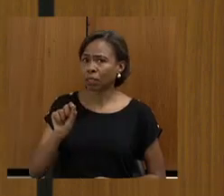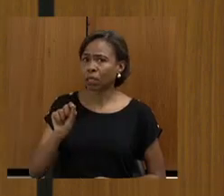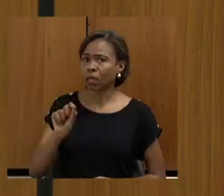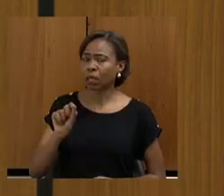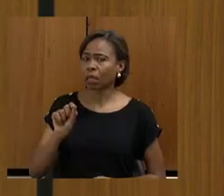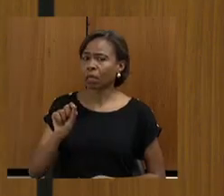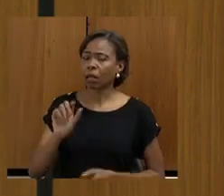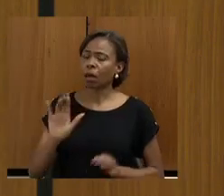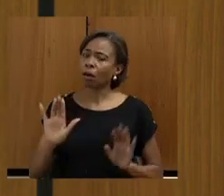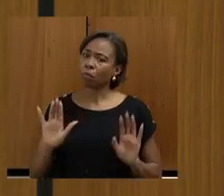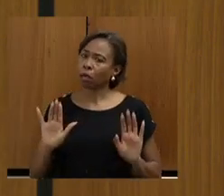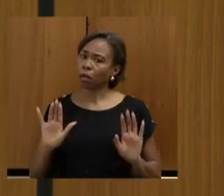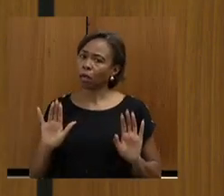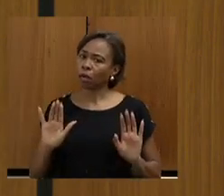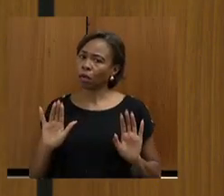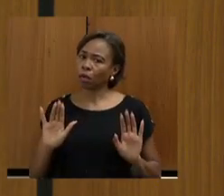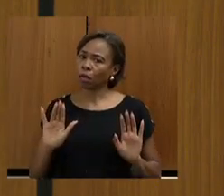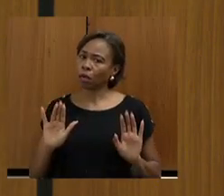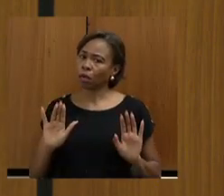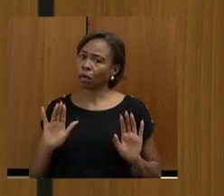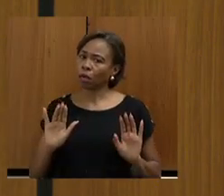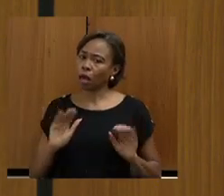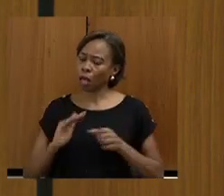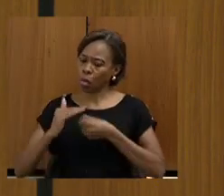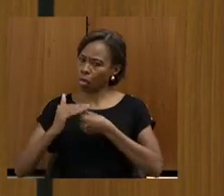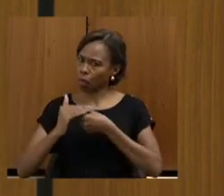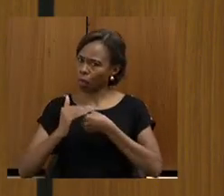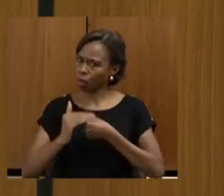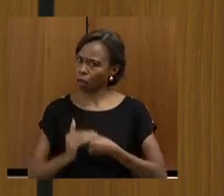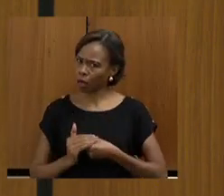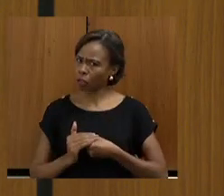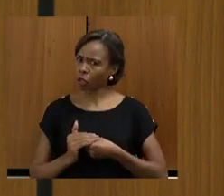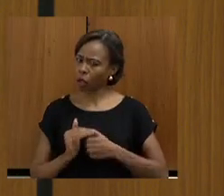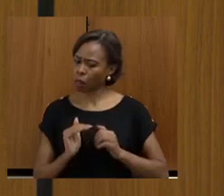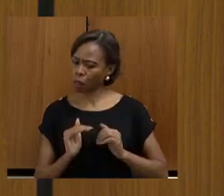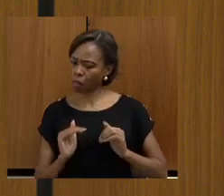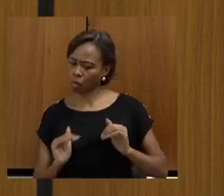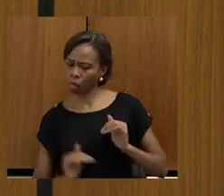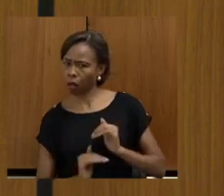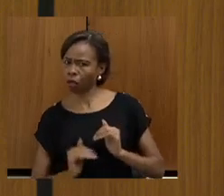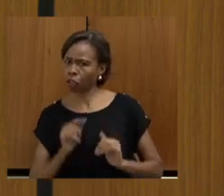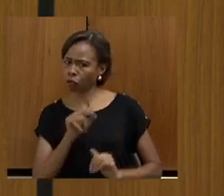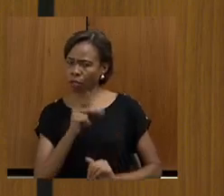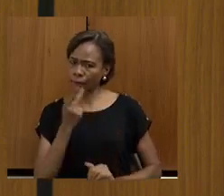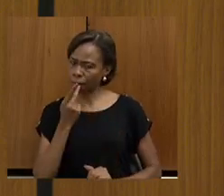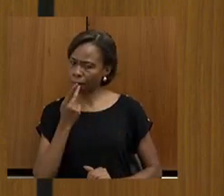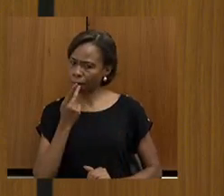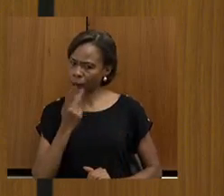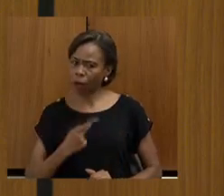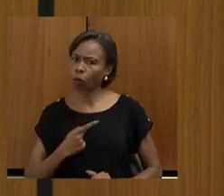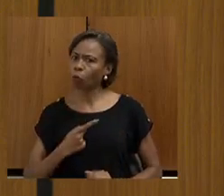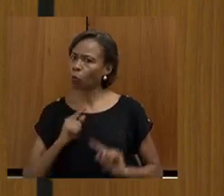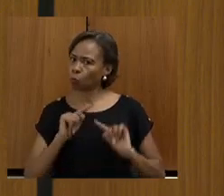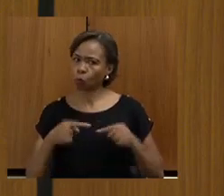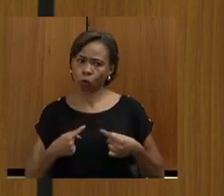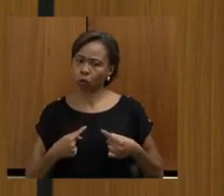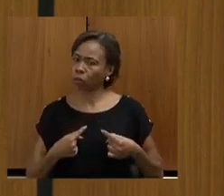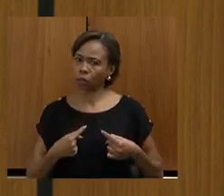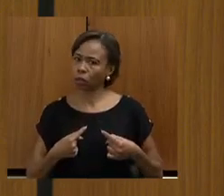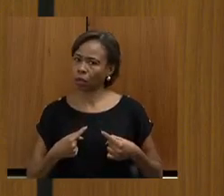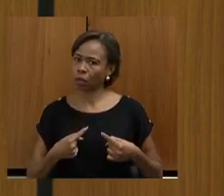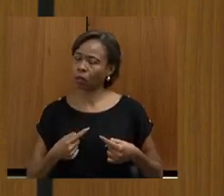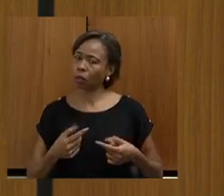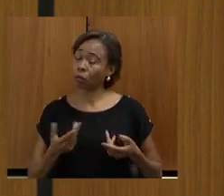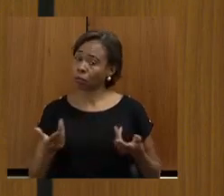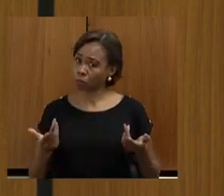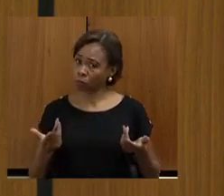descer a esse nível que a senhora desceu. eu espero que a gente